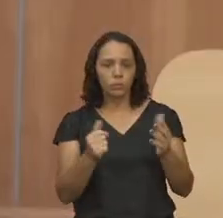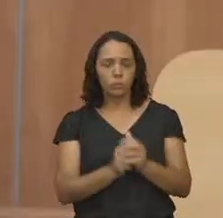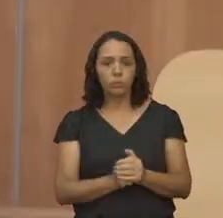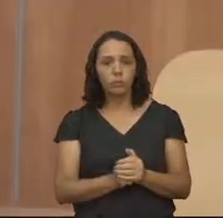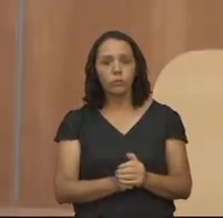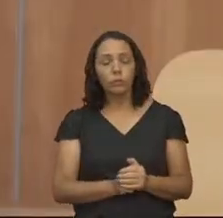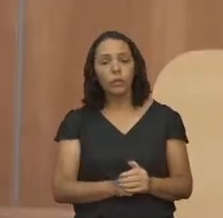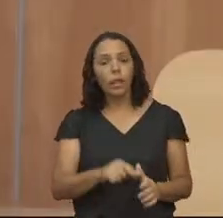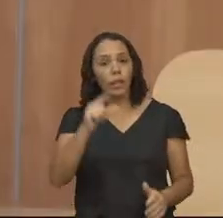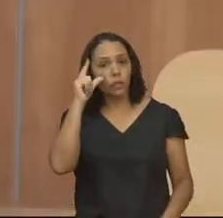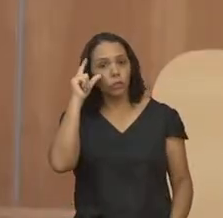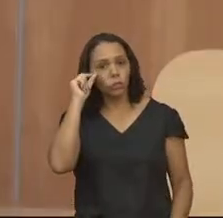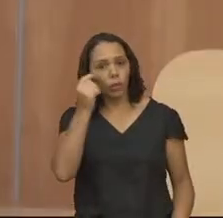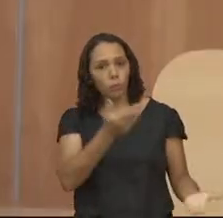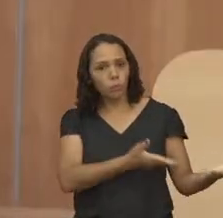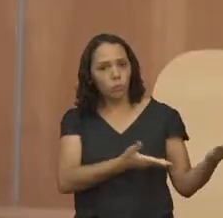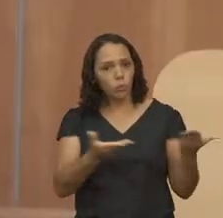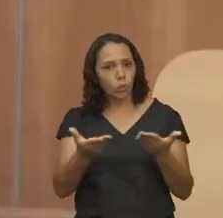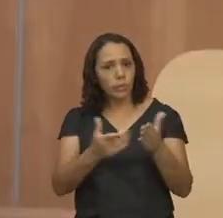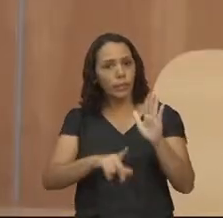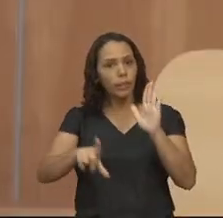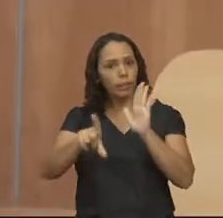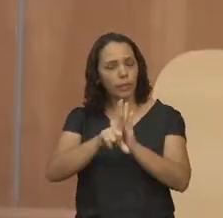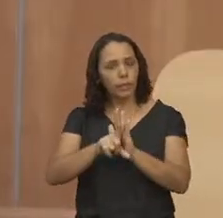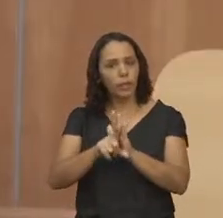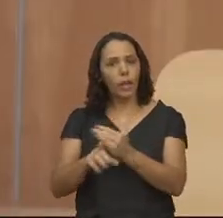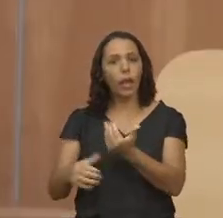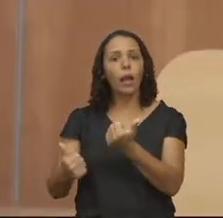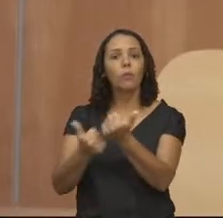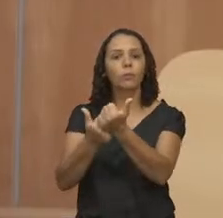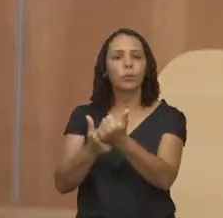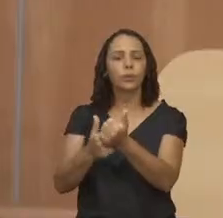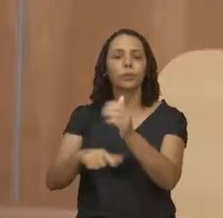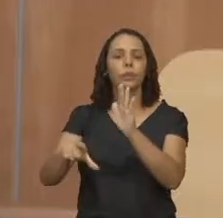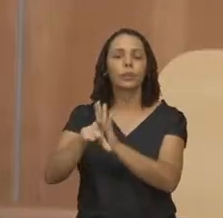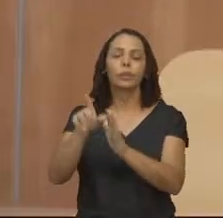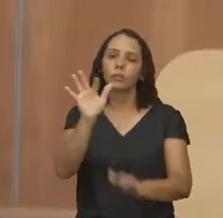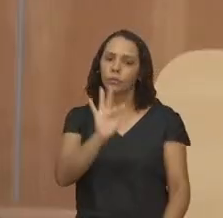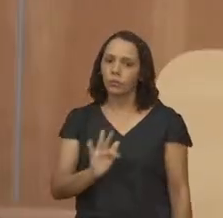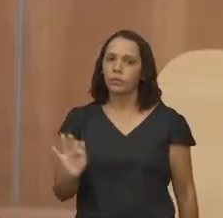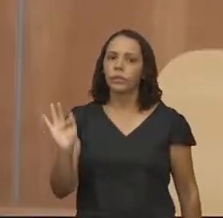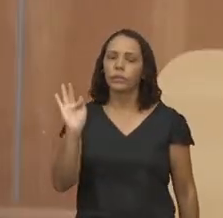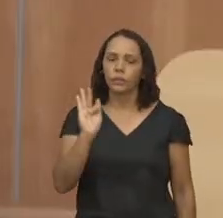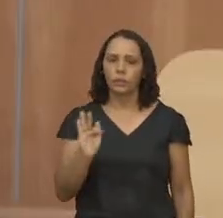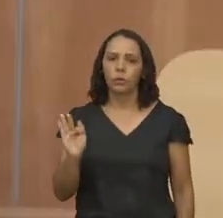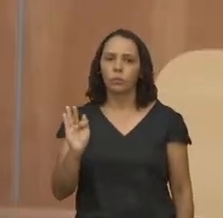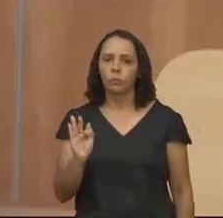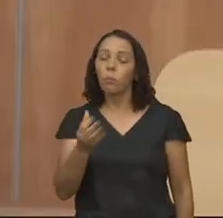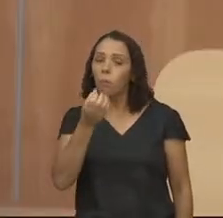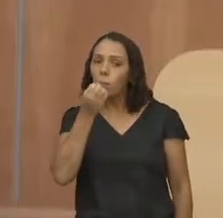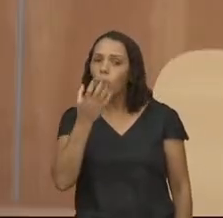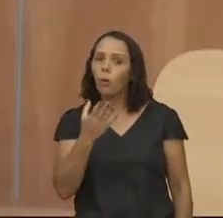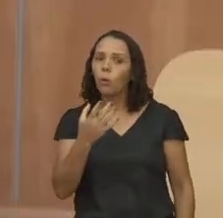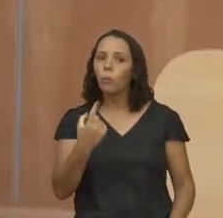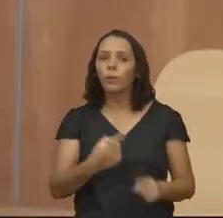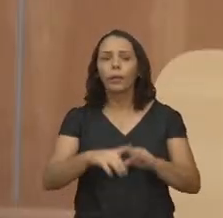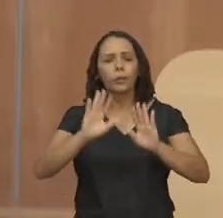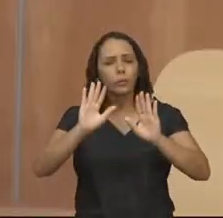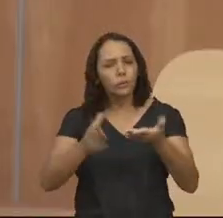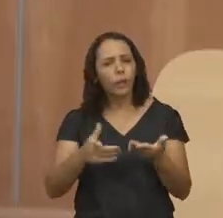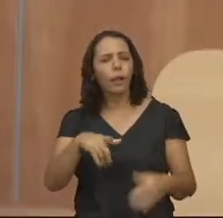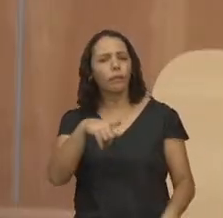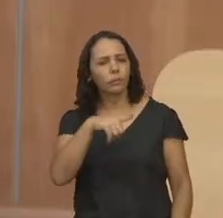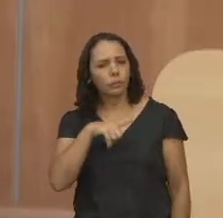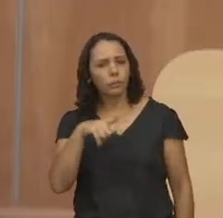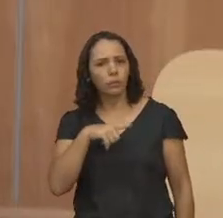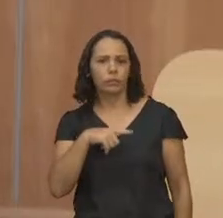Jean traz aqui, ela vem reforçar uma lei federal, o que é bom, né? Já ocorre isso, né, Jean?